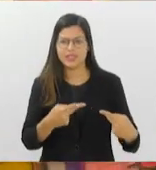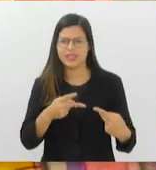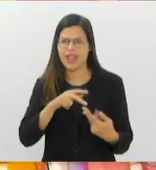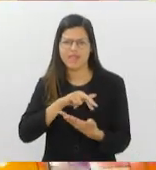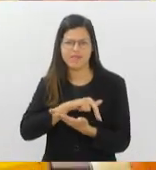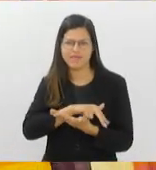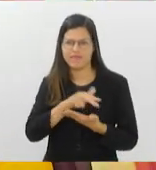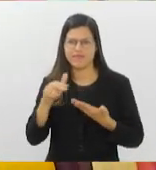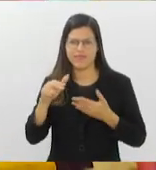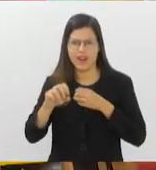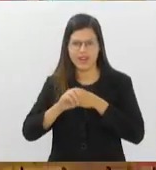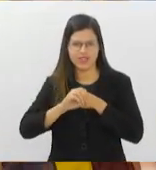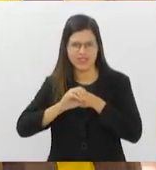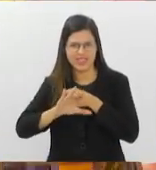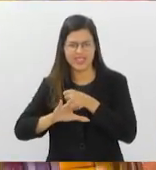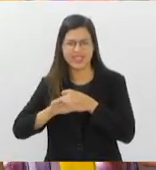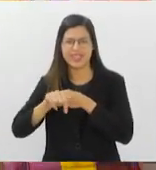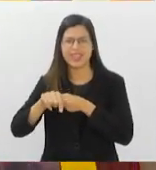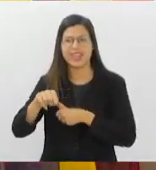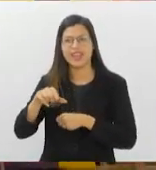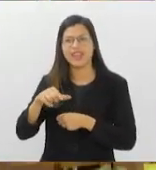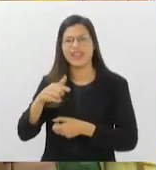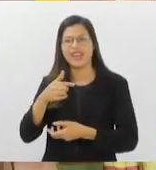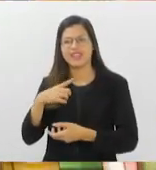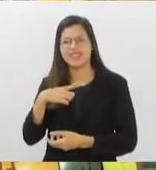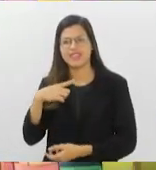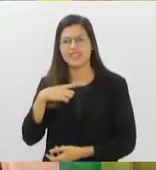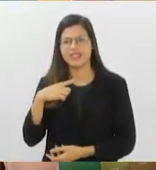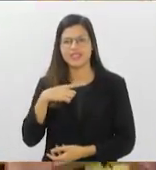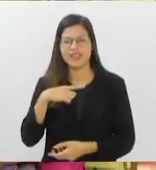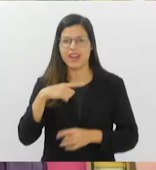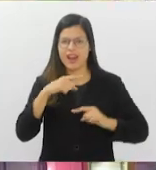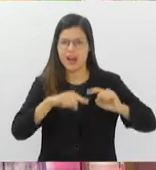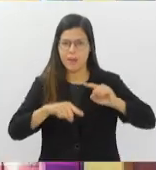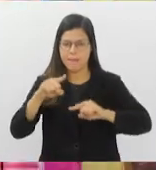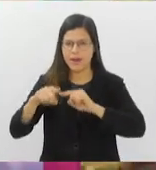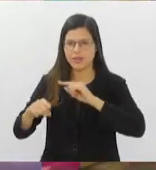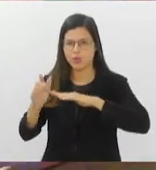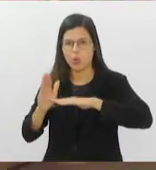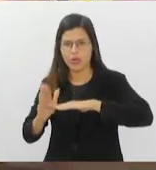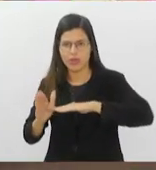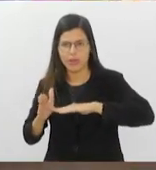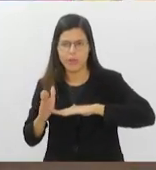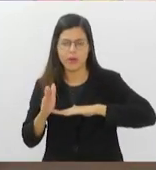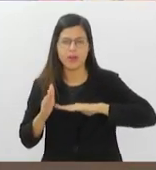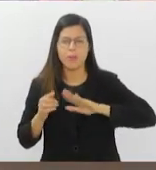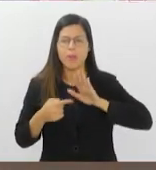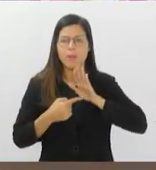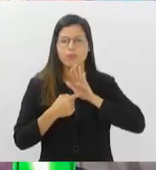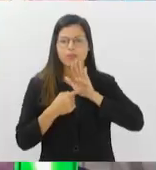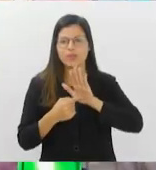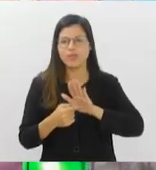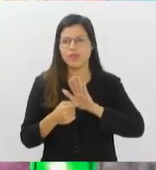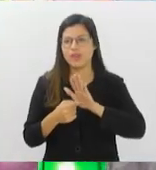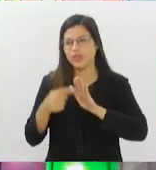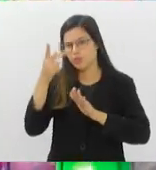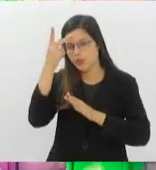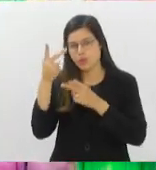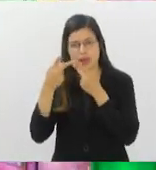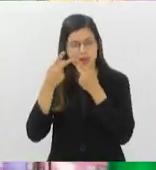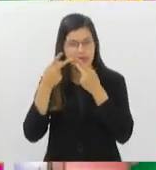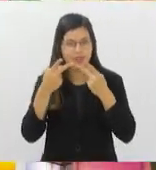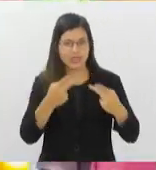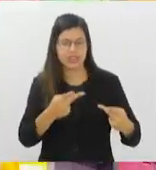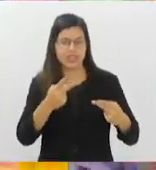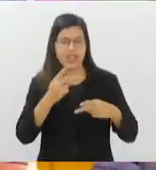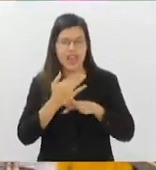de seda da Coreia do Sul dialogam com elementos cenográficos contemporâneos, transportando os visitantes à famosa cidade de Jinju,